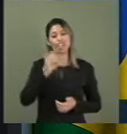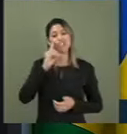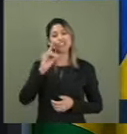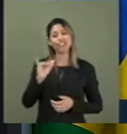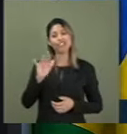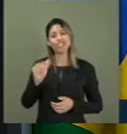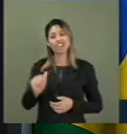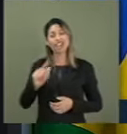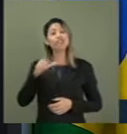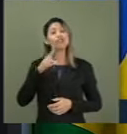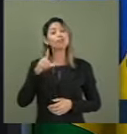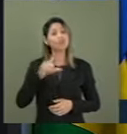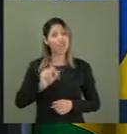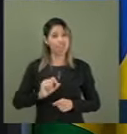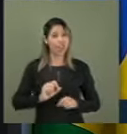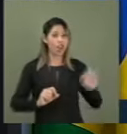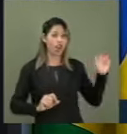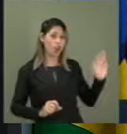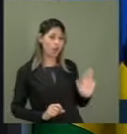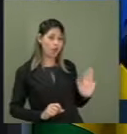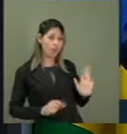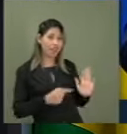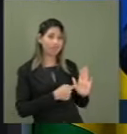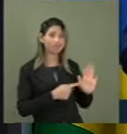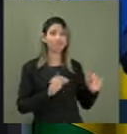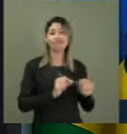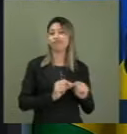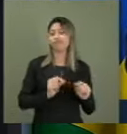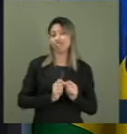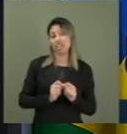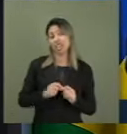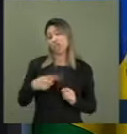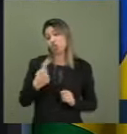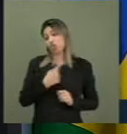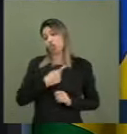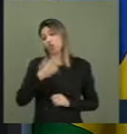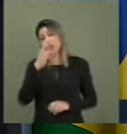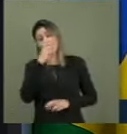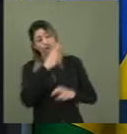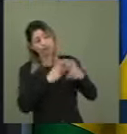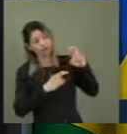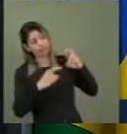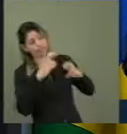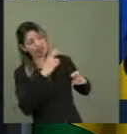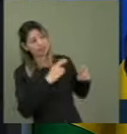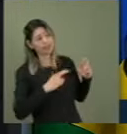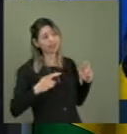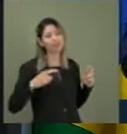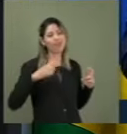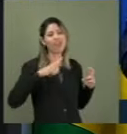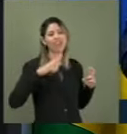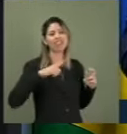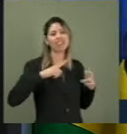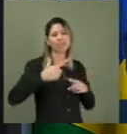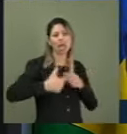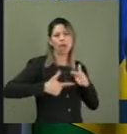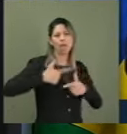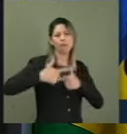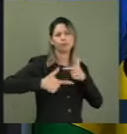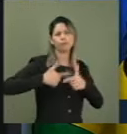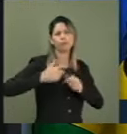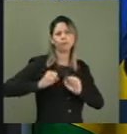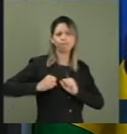para perceber que nosso gabinete de fiscalização vai ter muito trabalho pela frente. Teremos